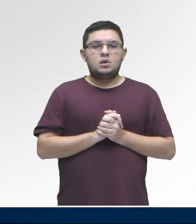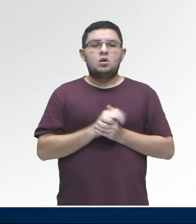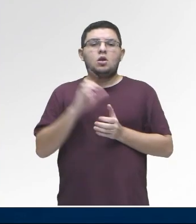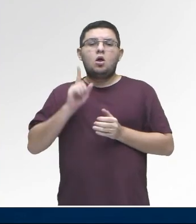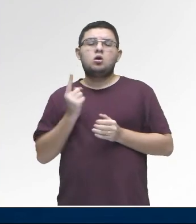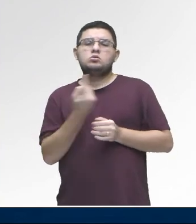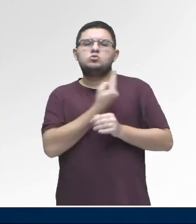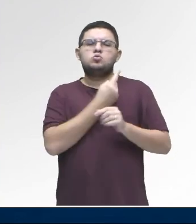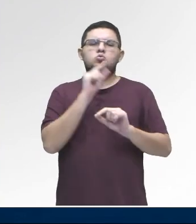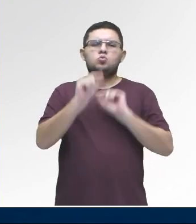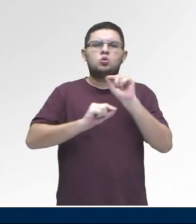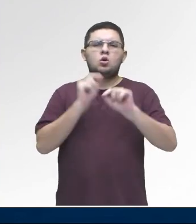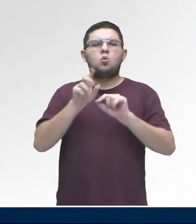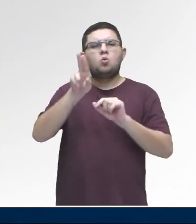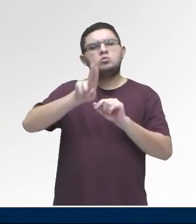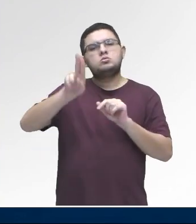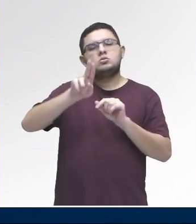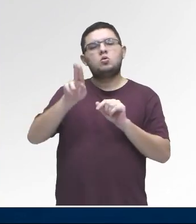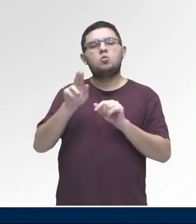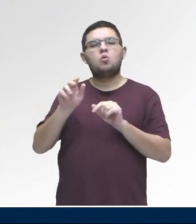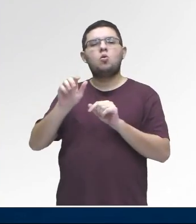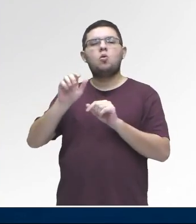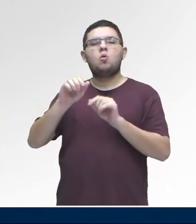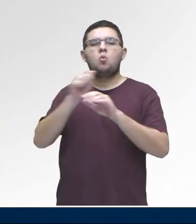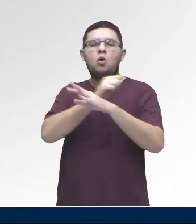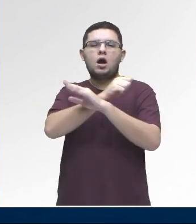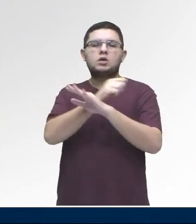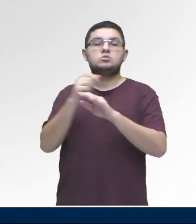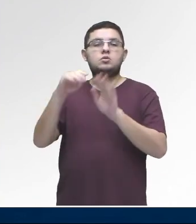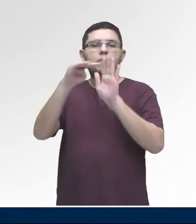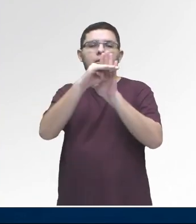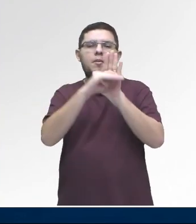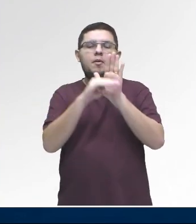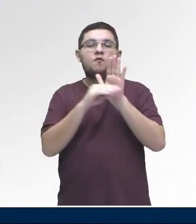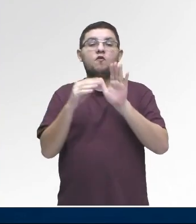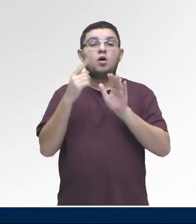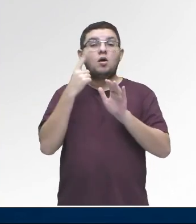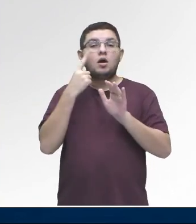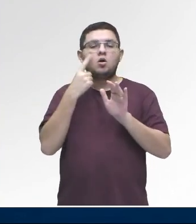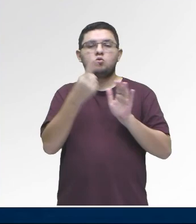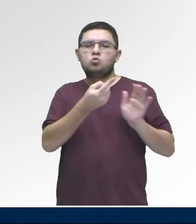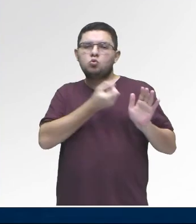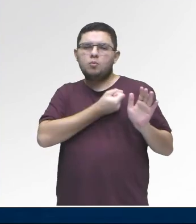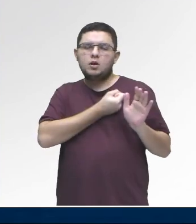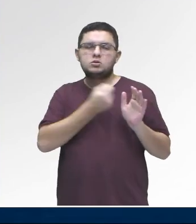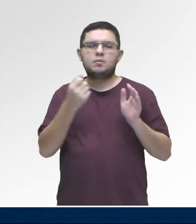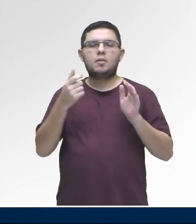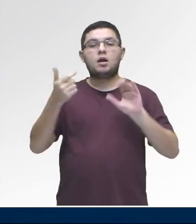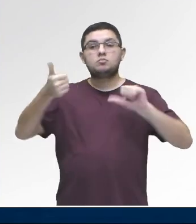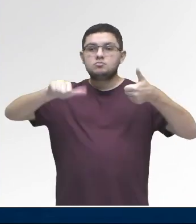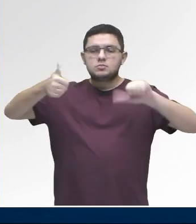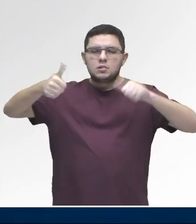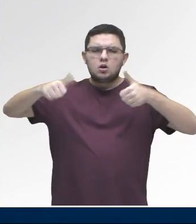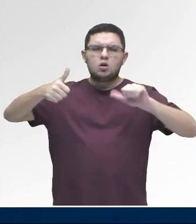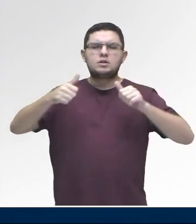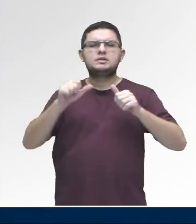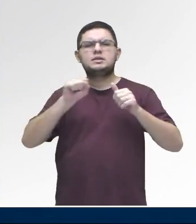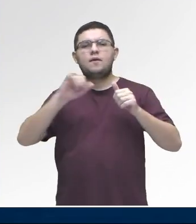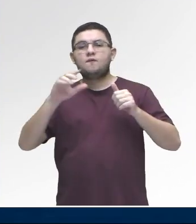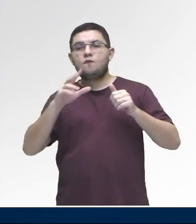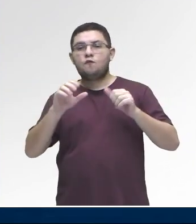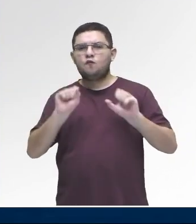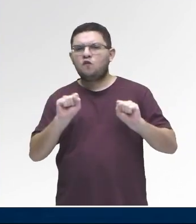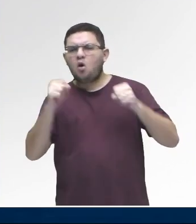os valores dos ácidos para fazer as análises aqui, para saber, né, quem é ácido forte, quem é